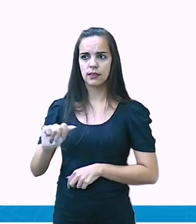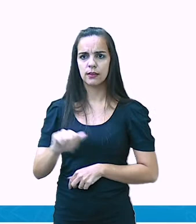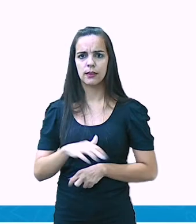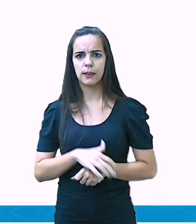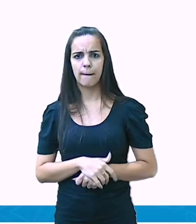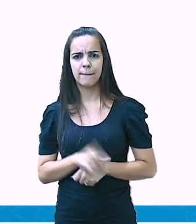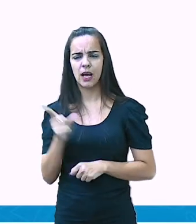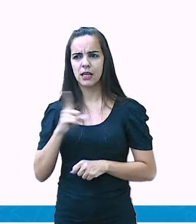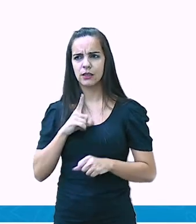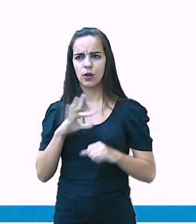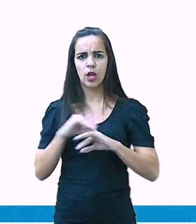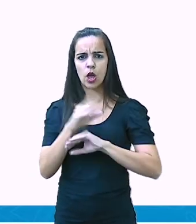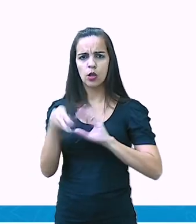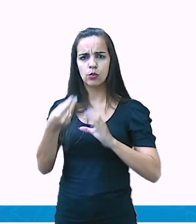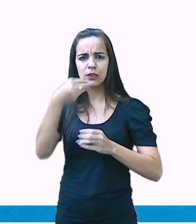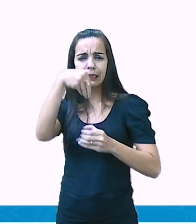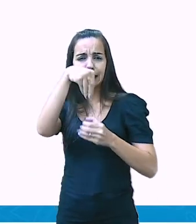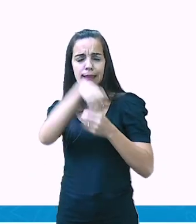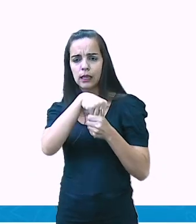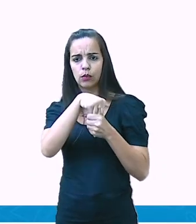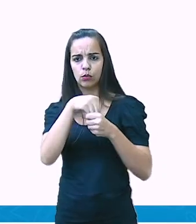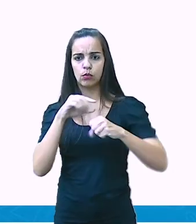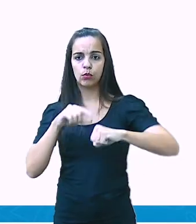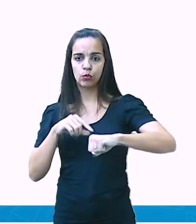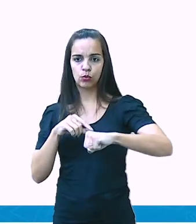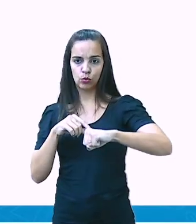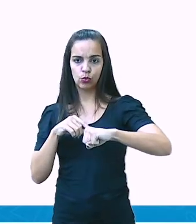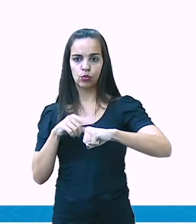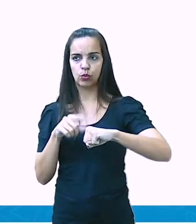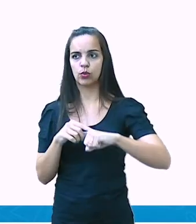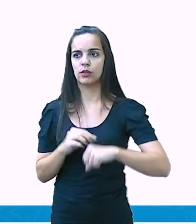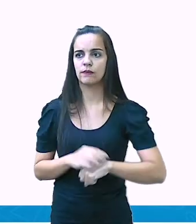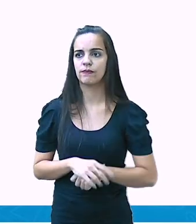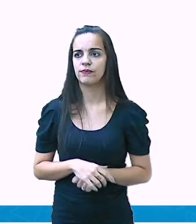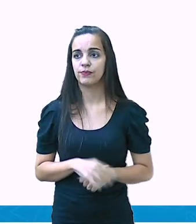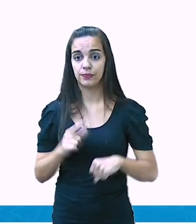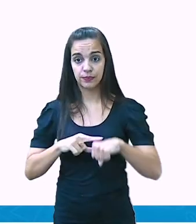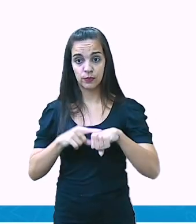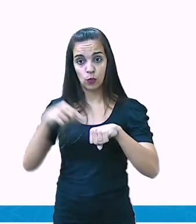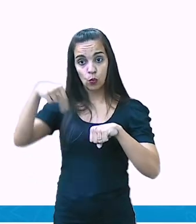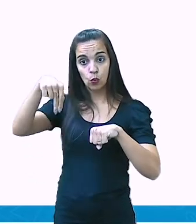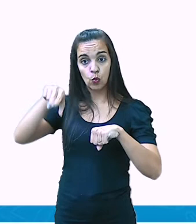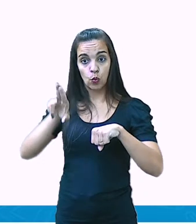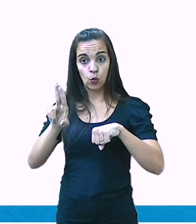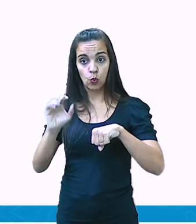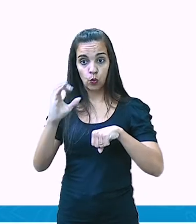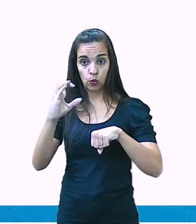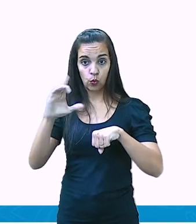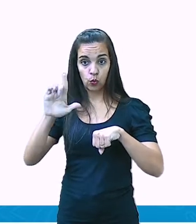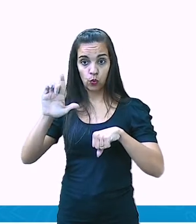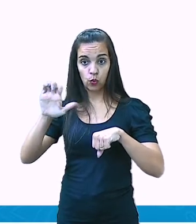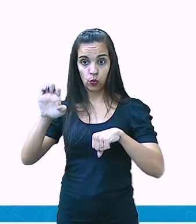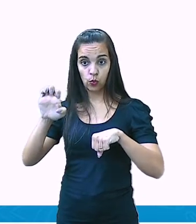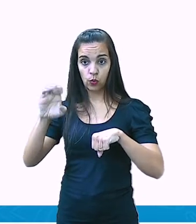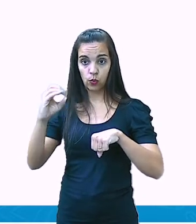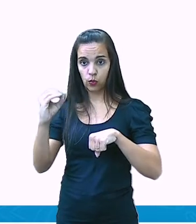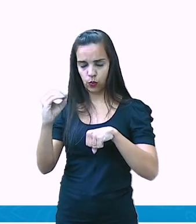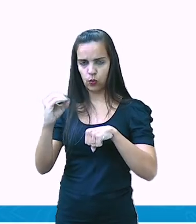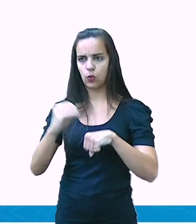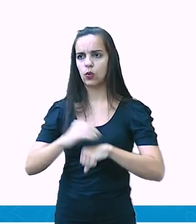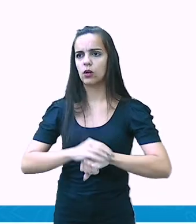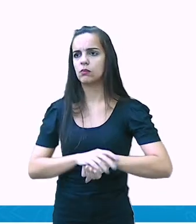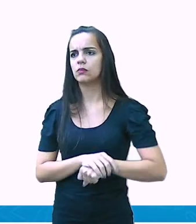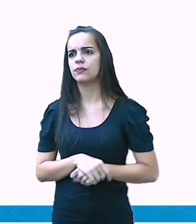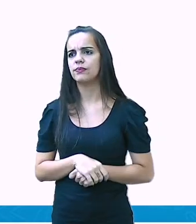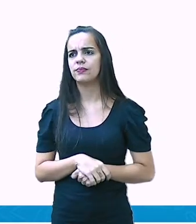núcleo. Perfeito. O que tem no núcleo? Prótons mais nêutrons. Fechou. Se